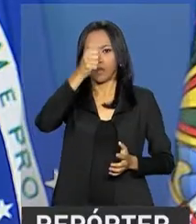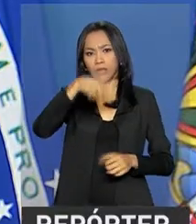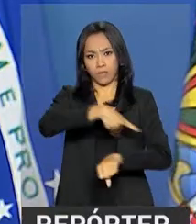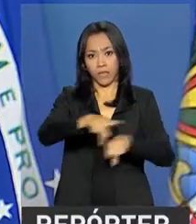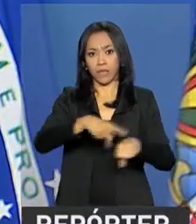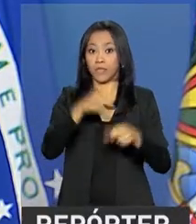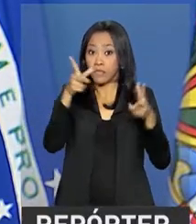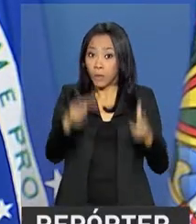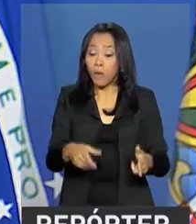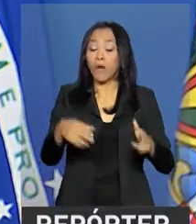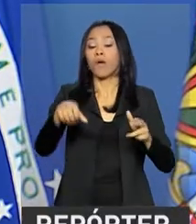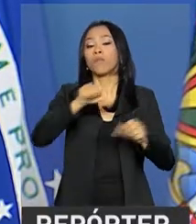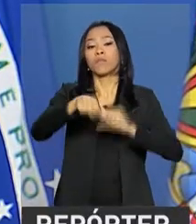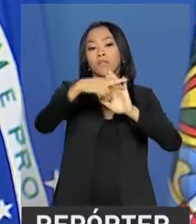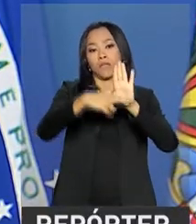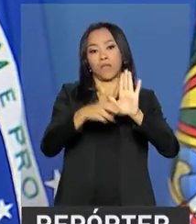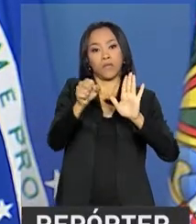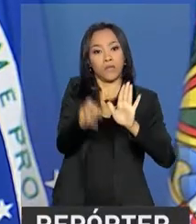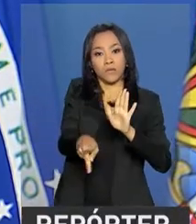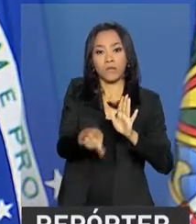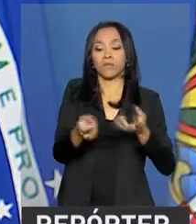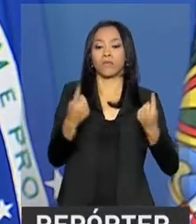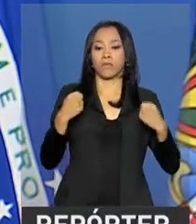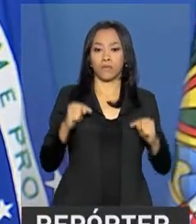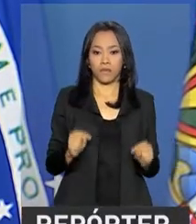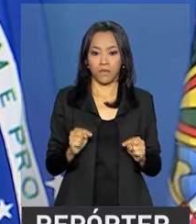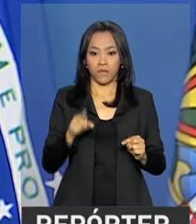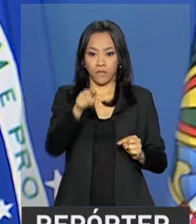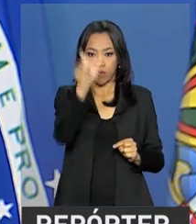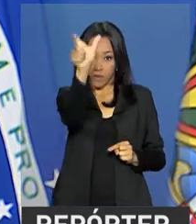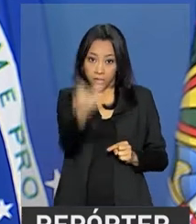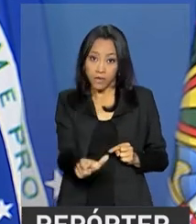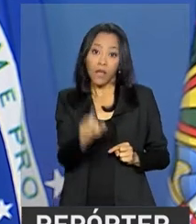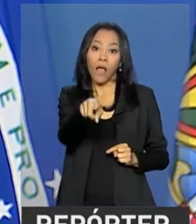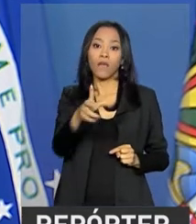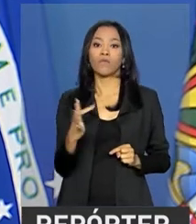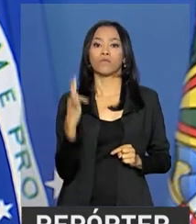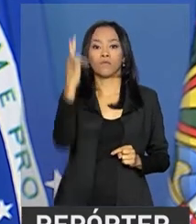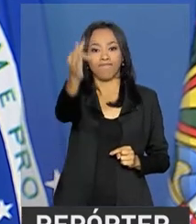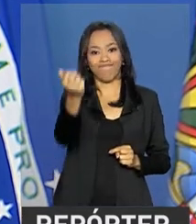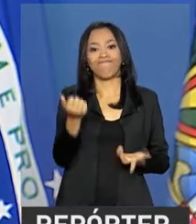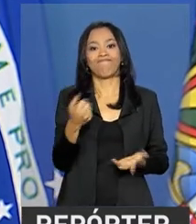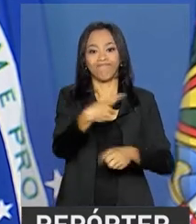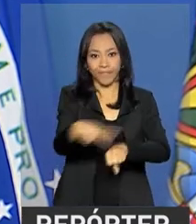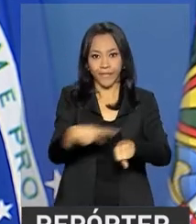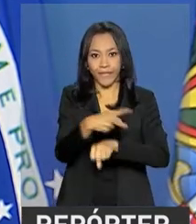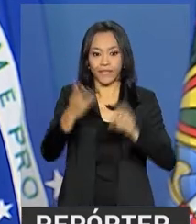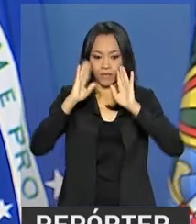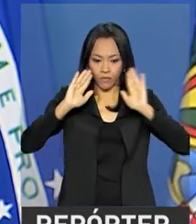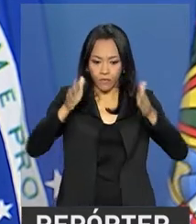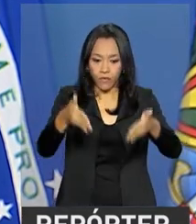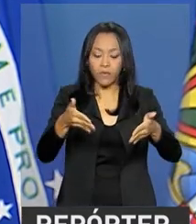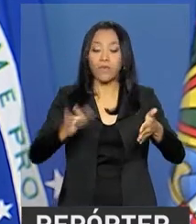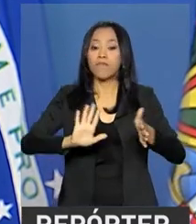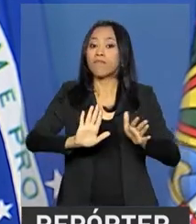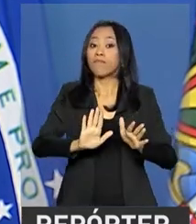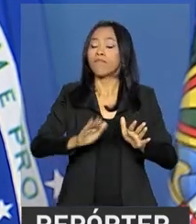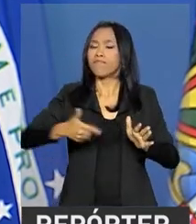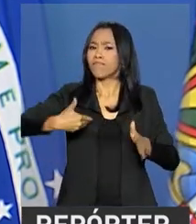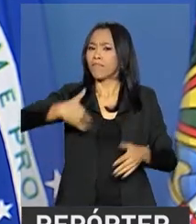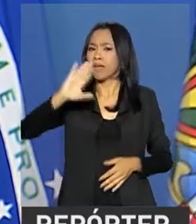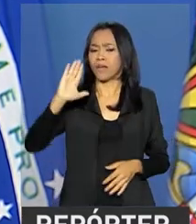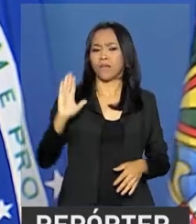para aprovar a reforma é o futuro do país que está em foco mas mais do que